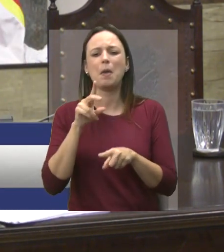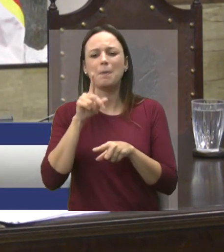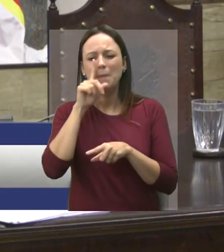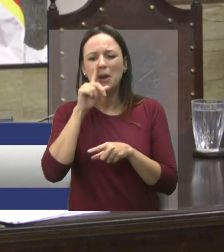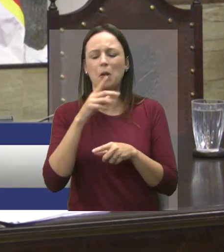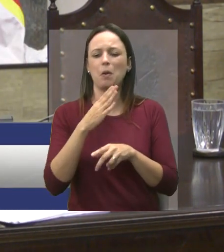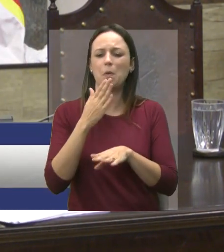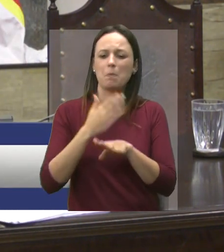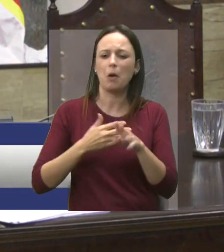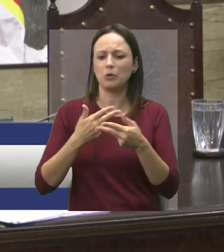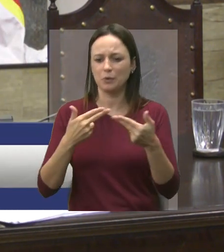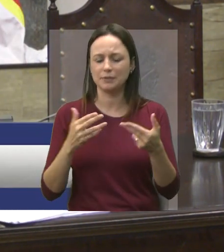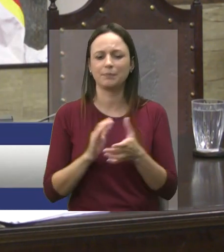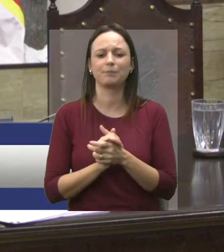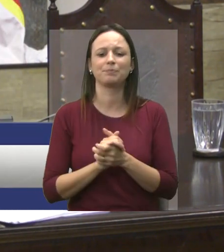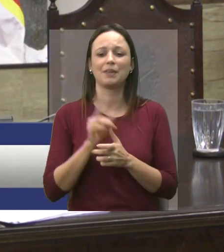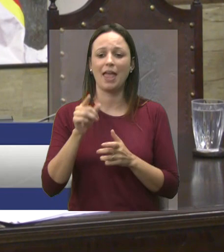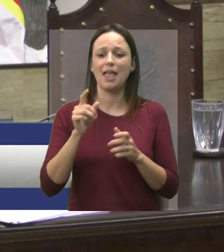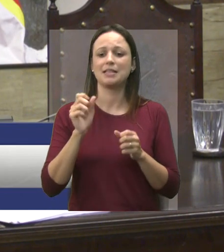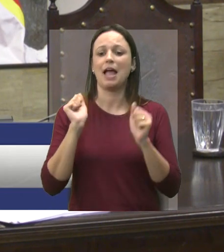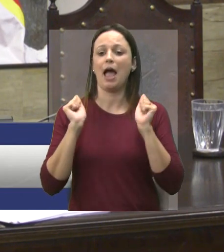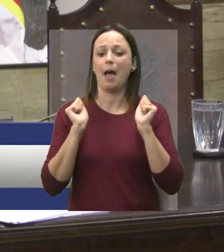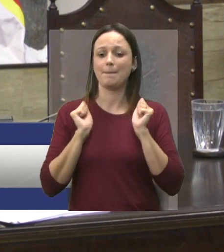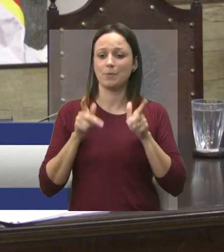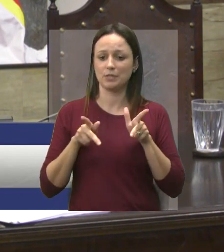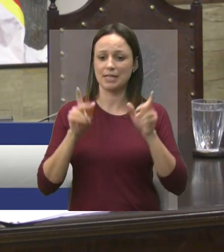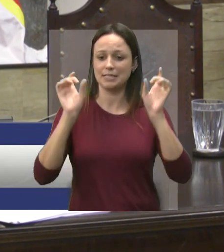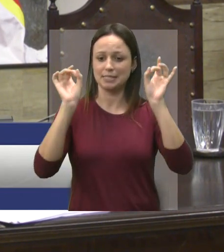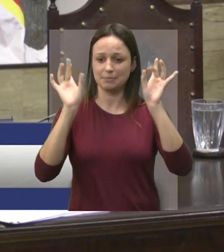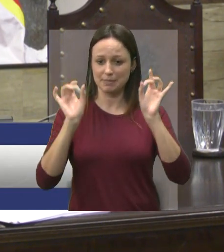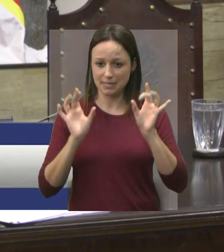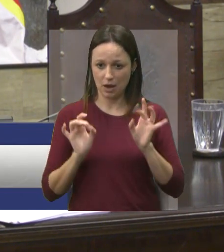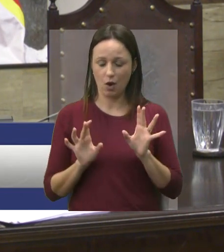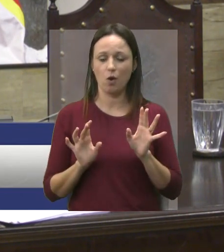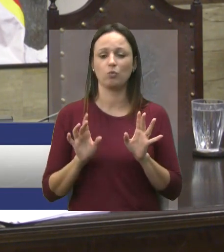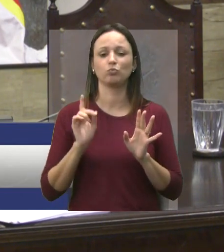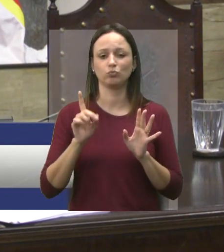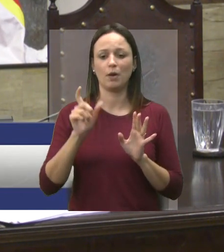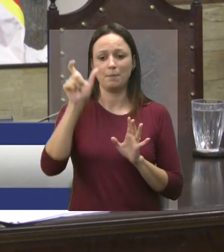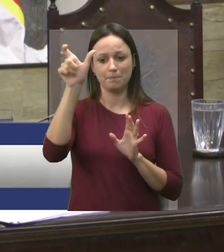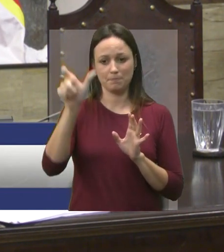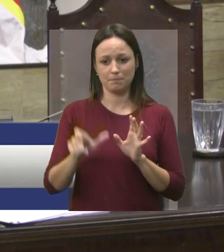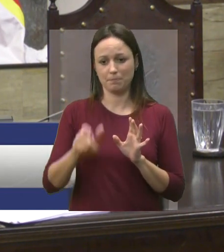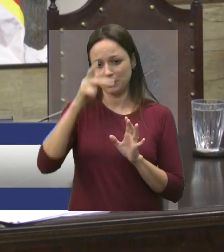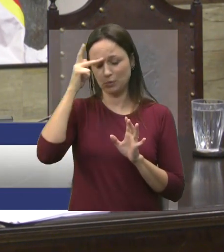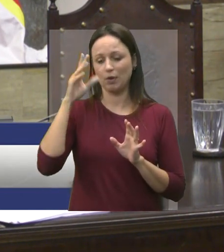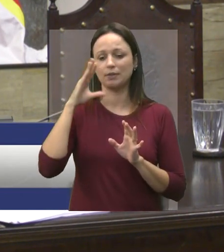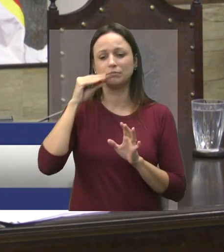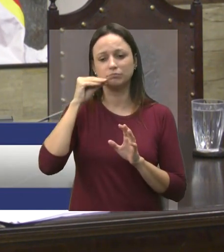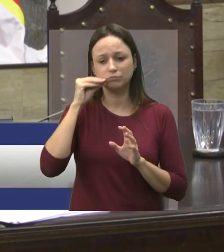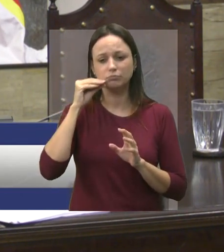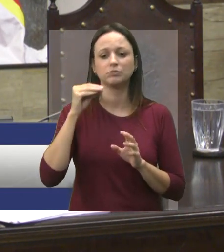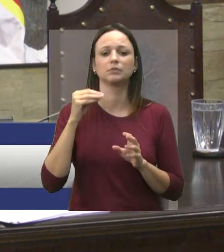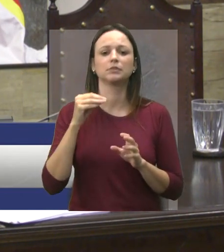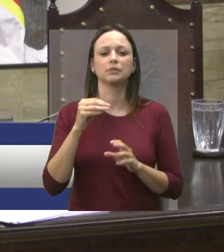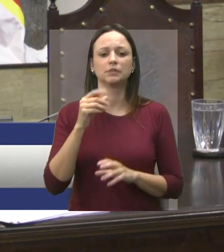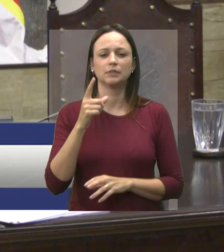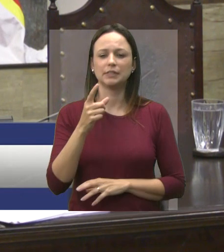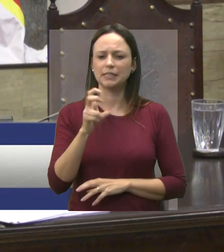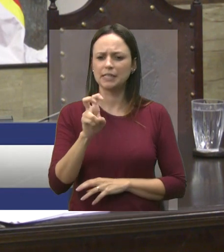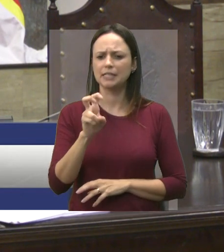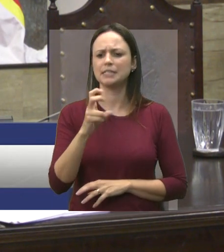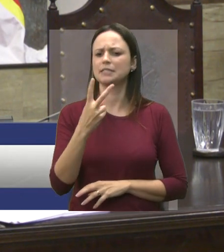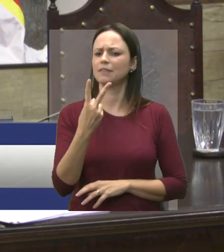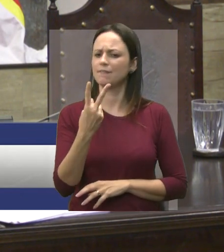a aposentadoria especial é concedida a trabalhadores, dependendo do tipo de atividade, com 15, 20